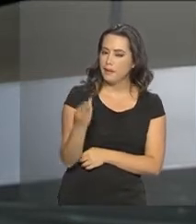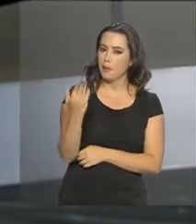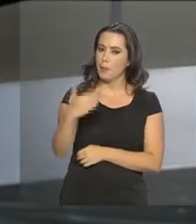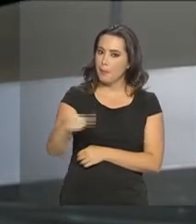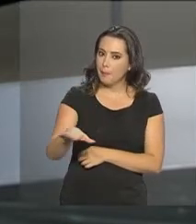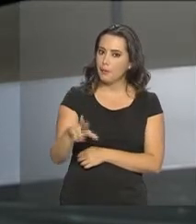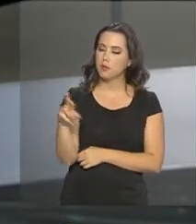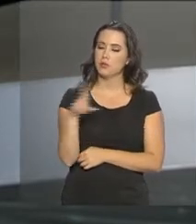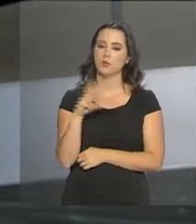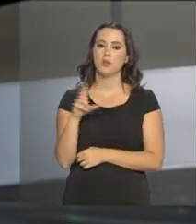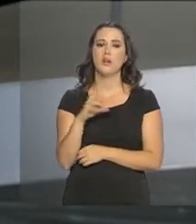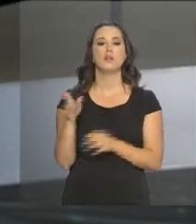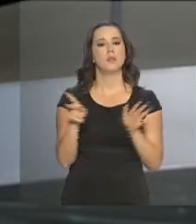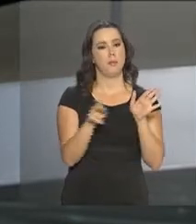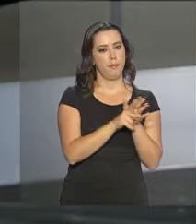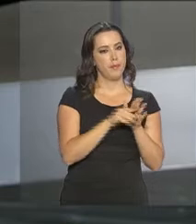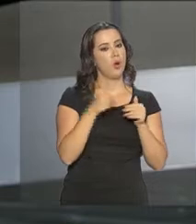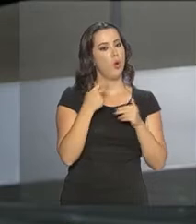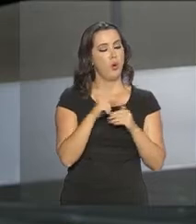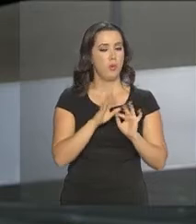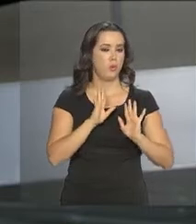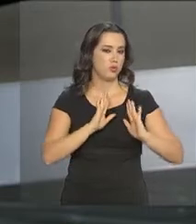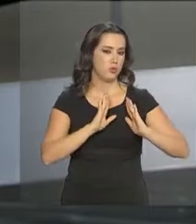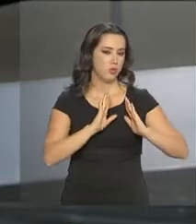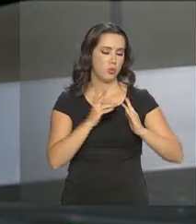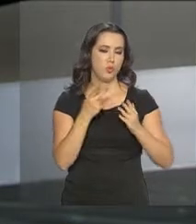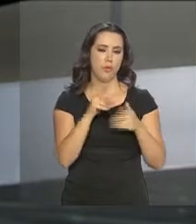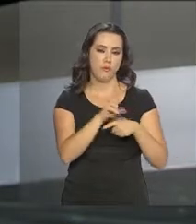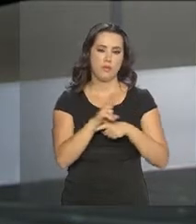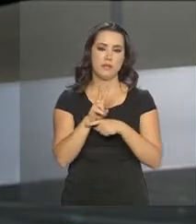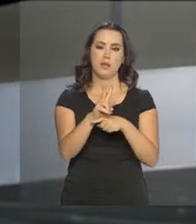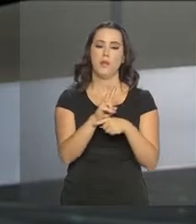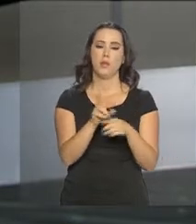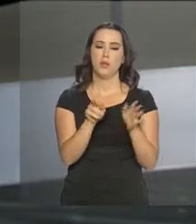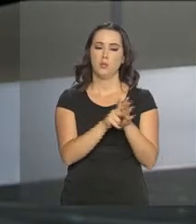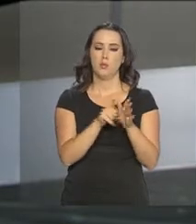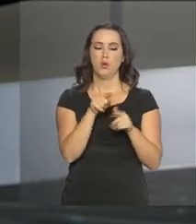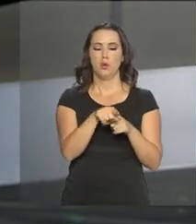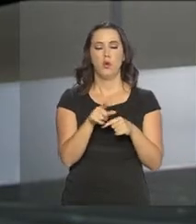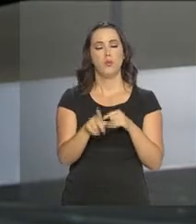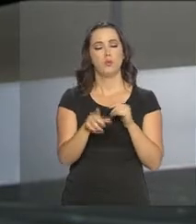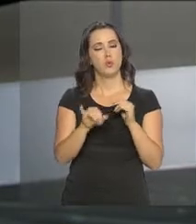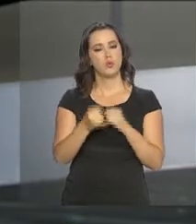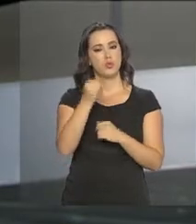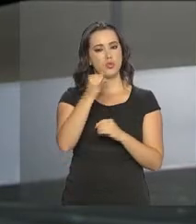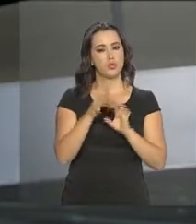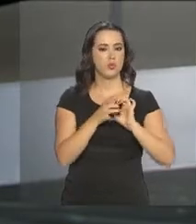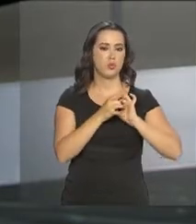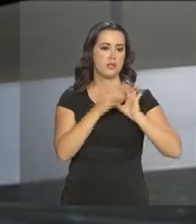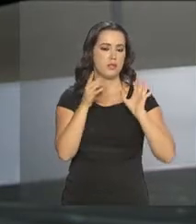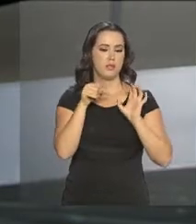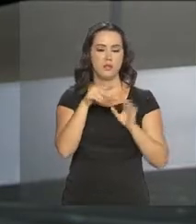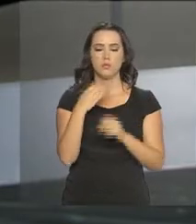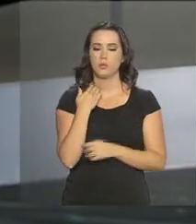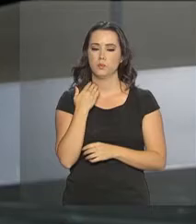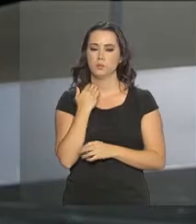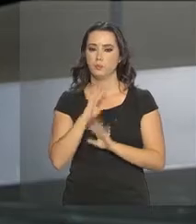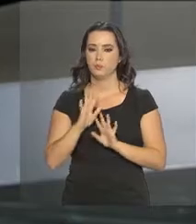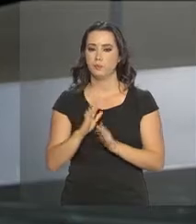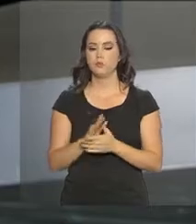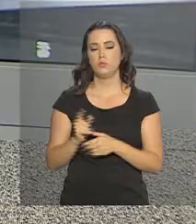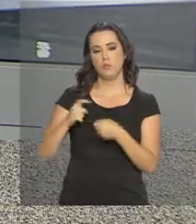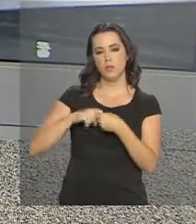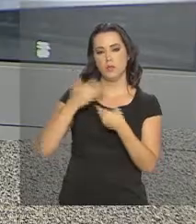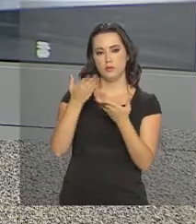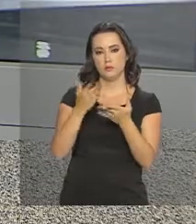sistema financeiro imobiliário com taxas mais altas e definidas livremente pelo mercado volto com